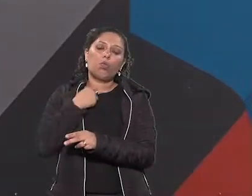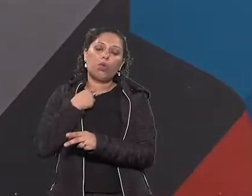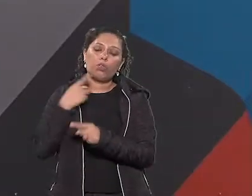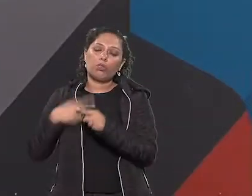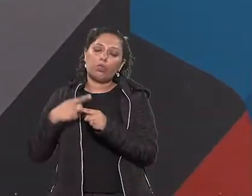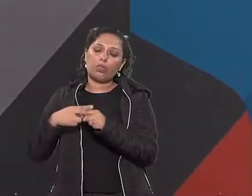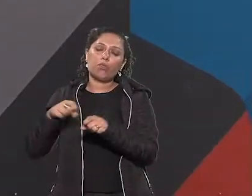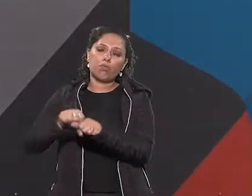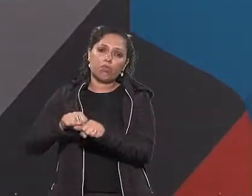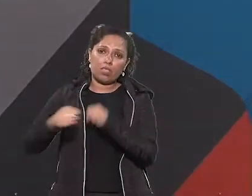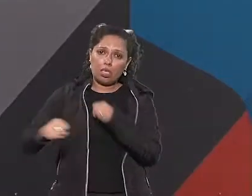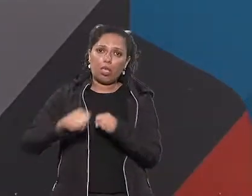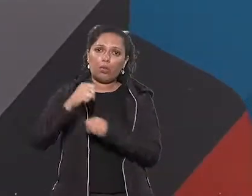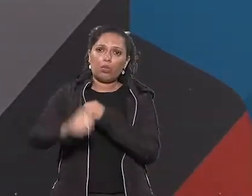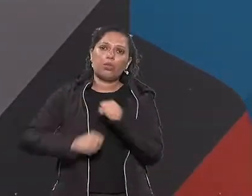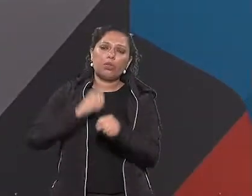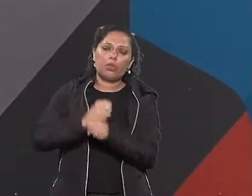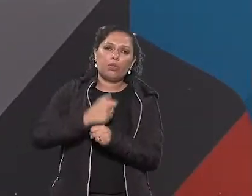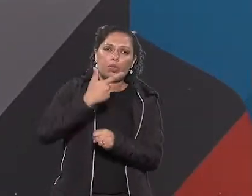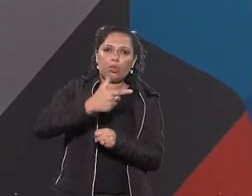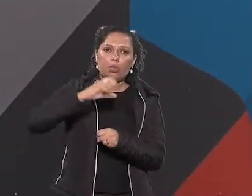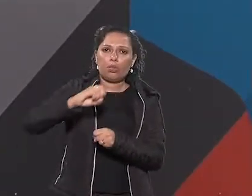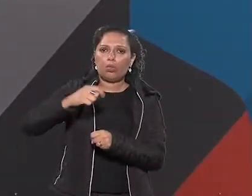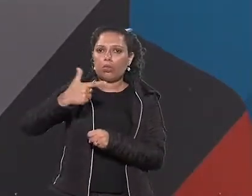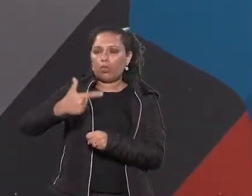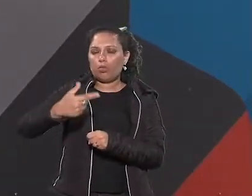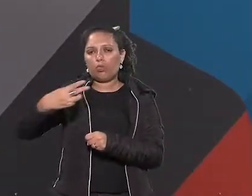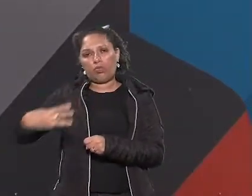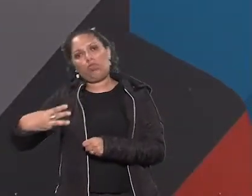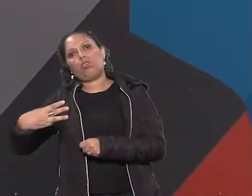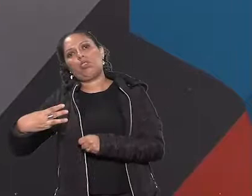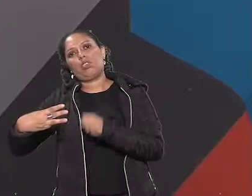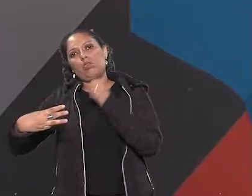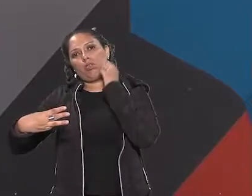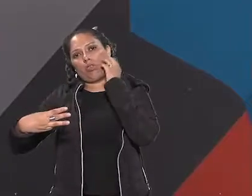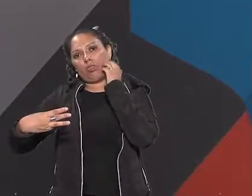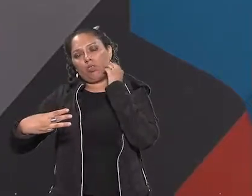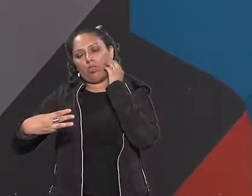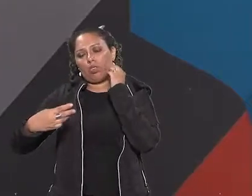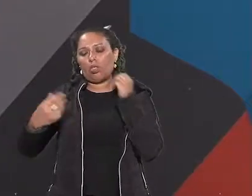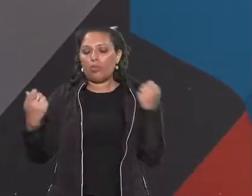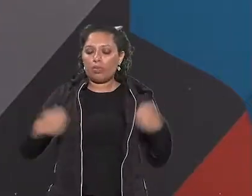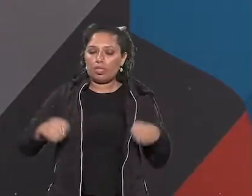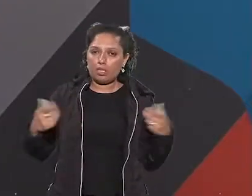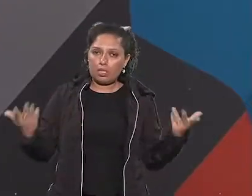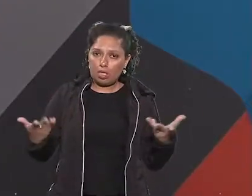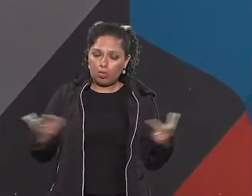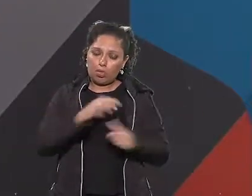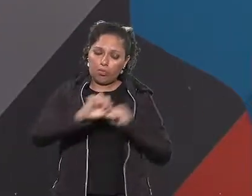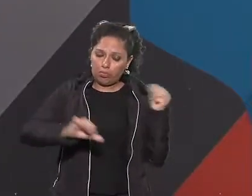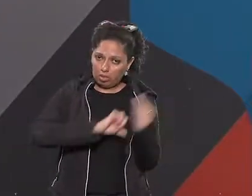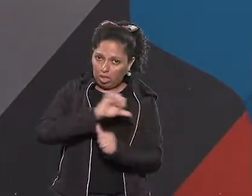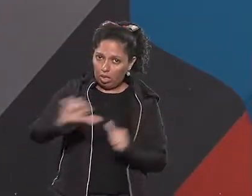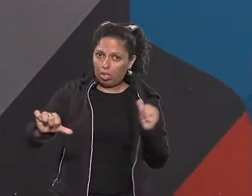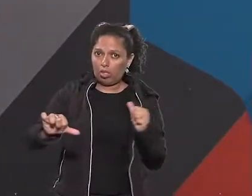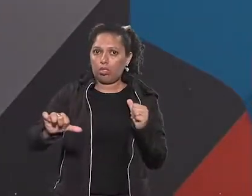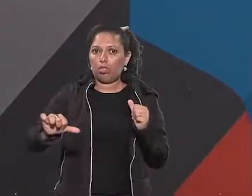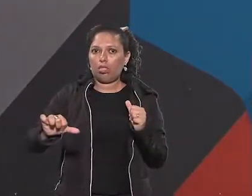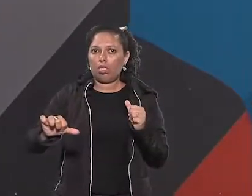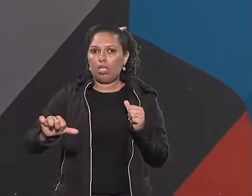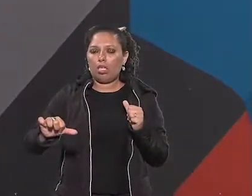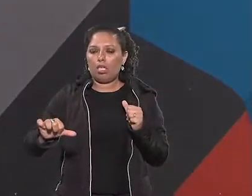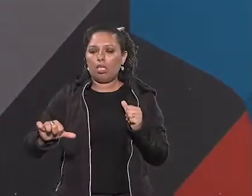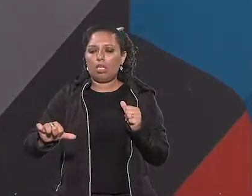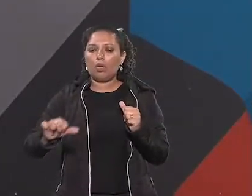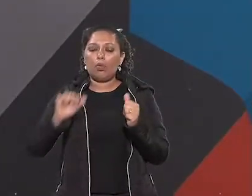senão quebra em 2023. Vovó viu a uva. Então você tem que alterar o